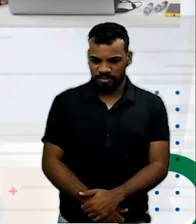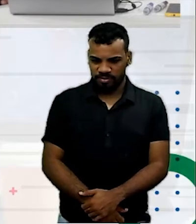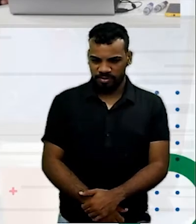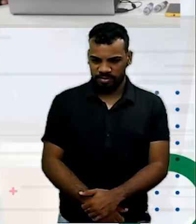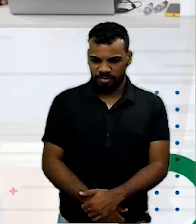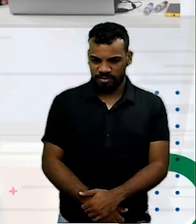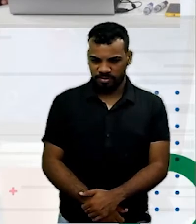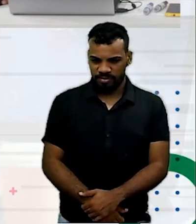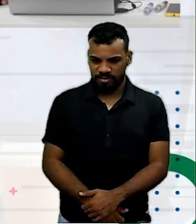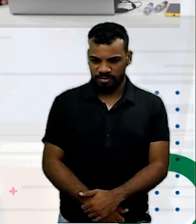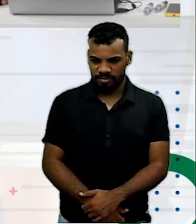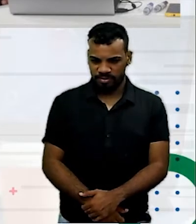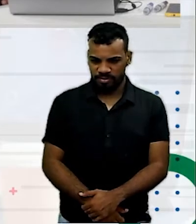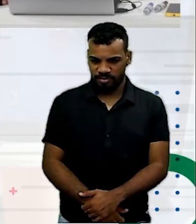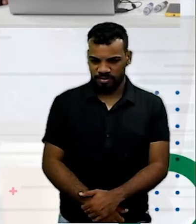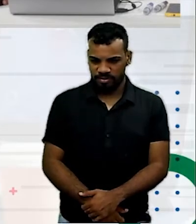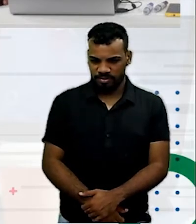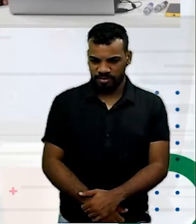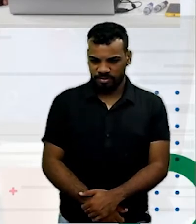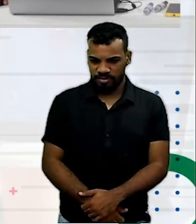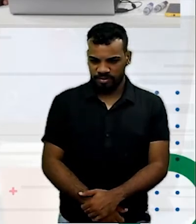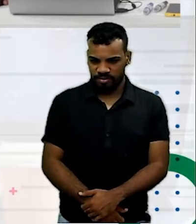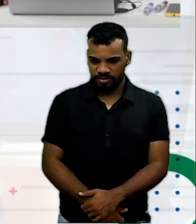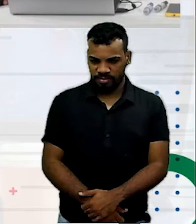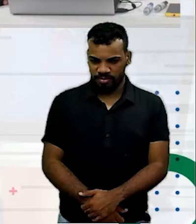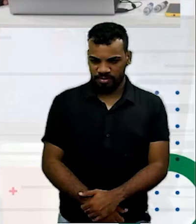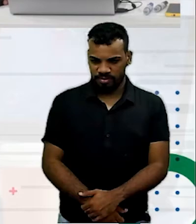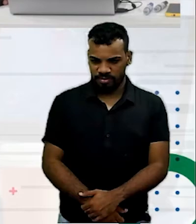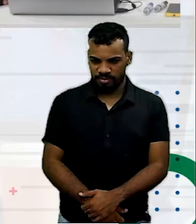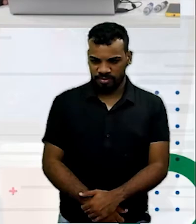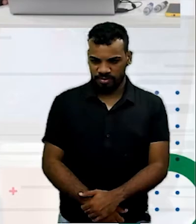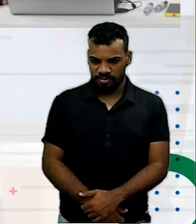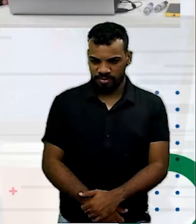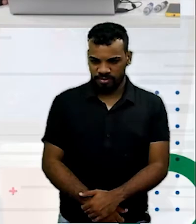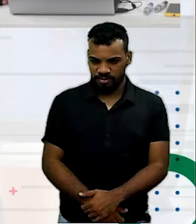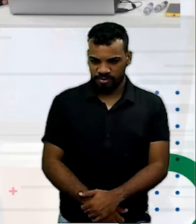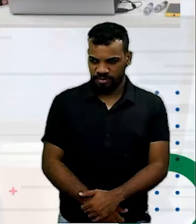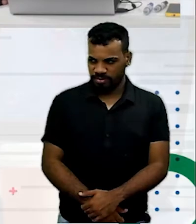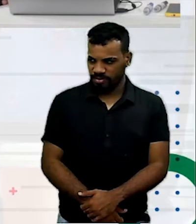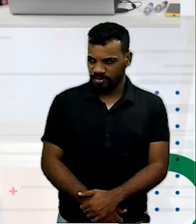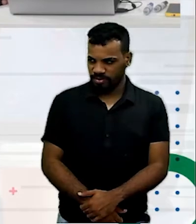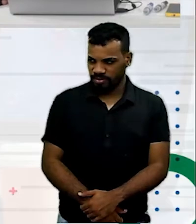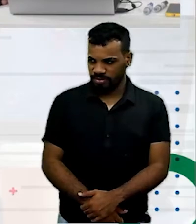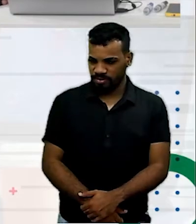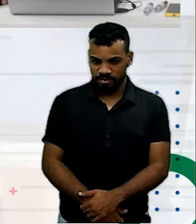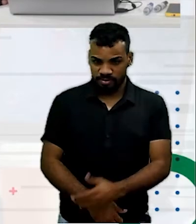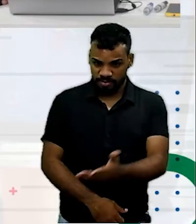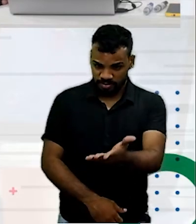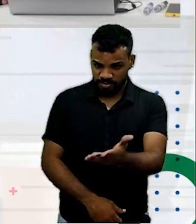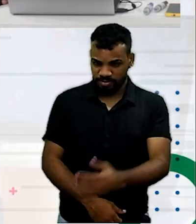A mesma coisa para quando não for uma elipse perfeita. Funciona da mesma forma.